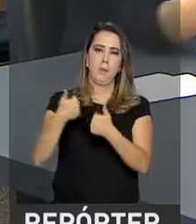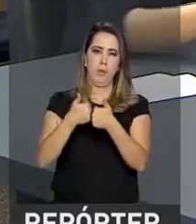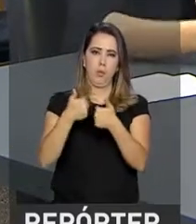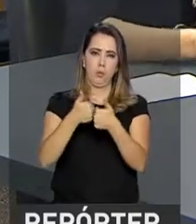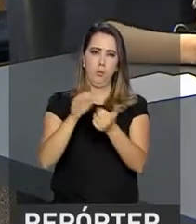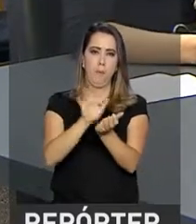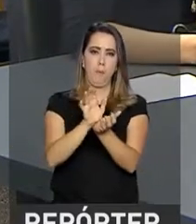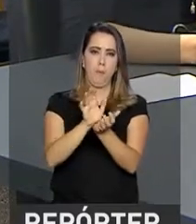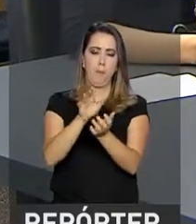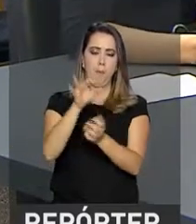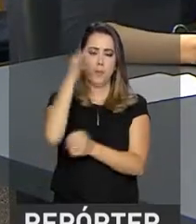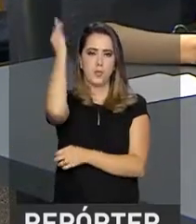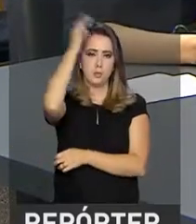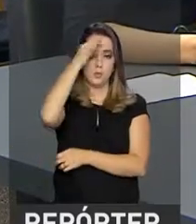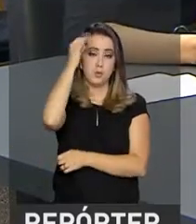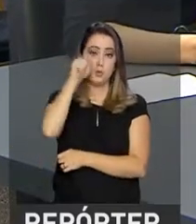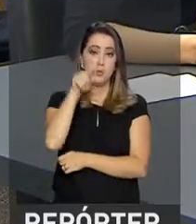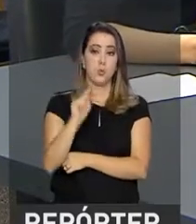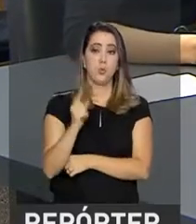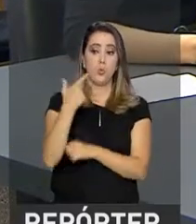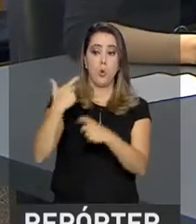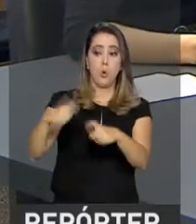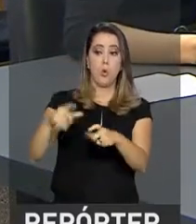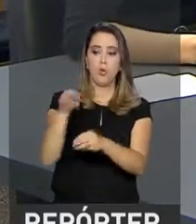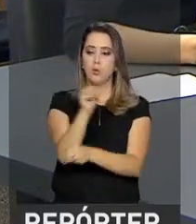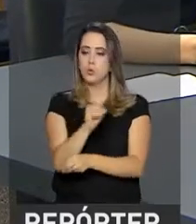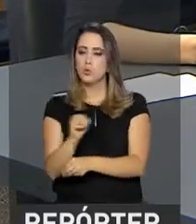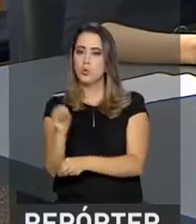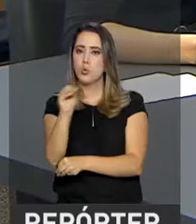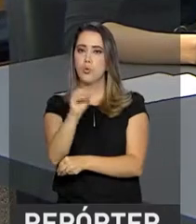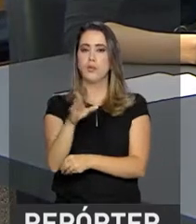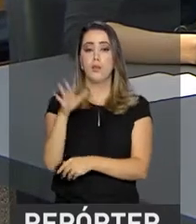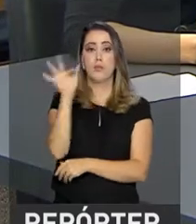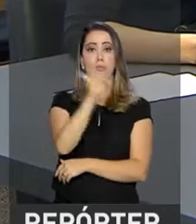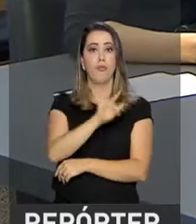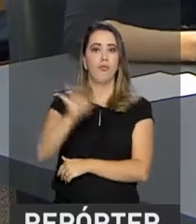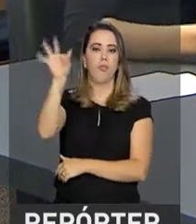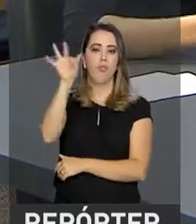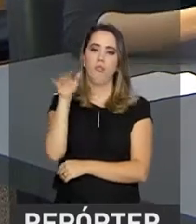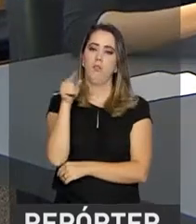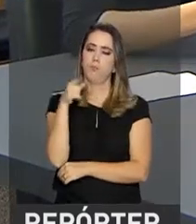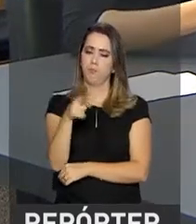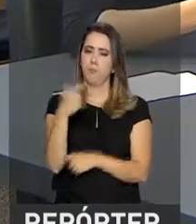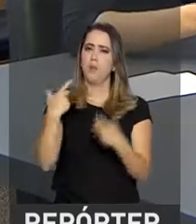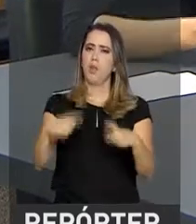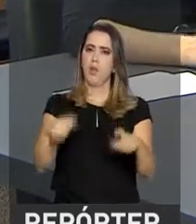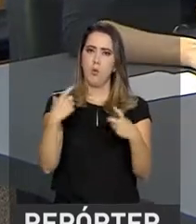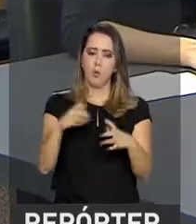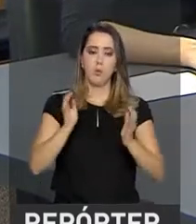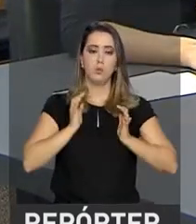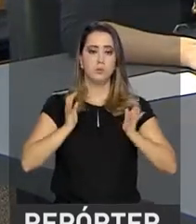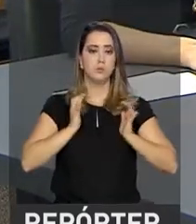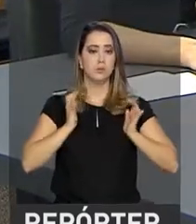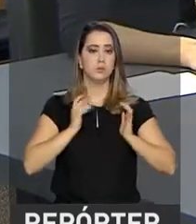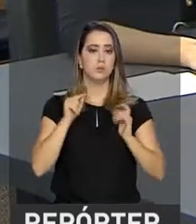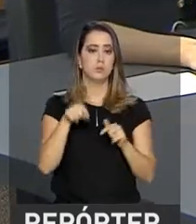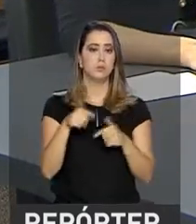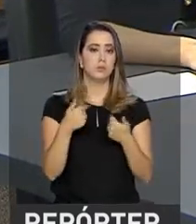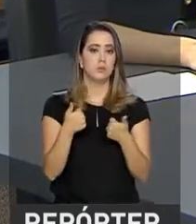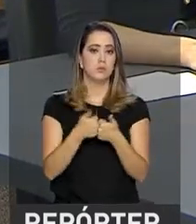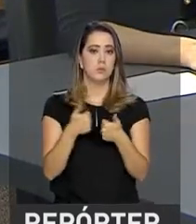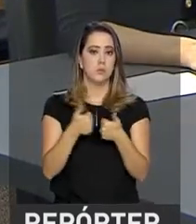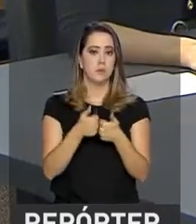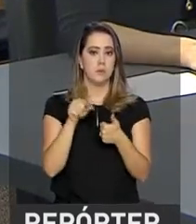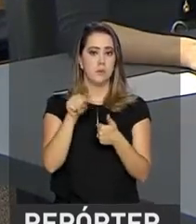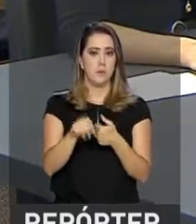serão transformadas em unidades de conservação federal trata se de uma riqueza localizada